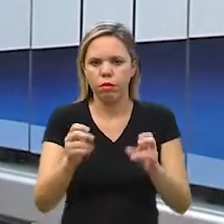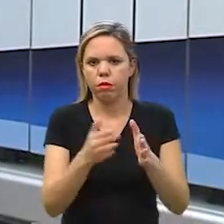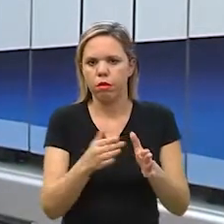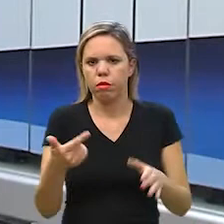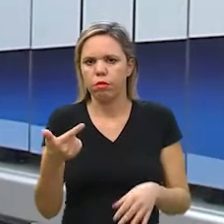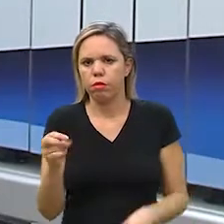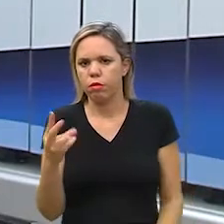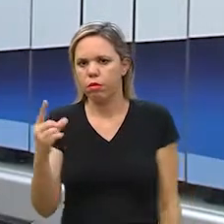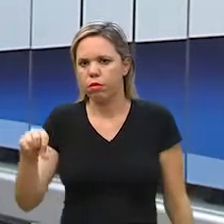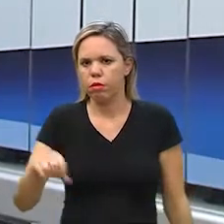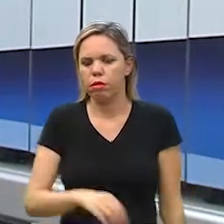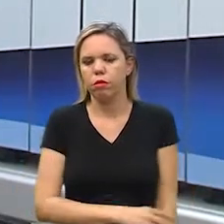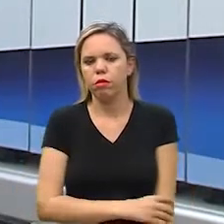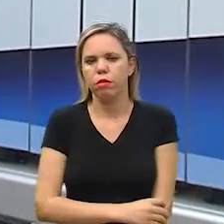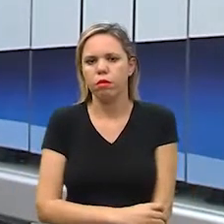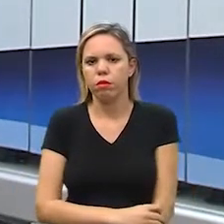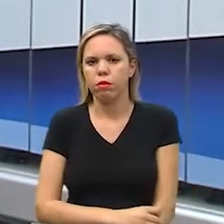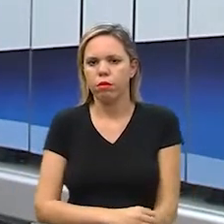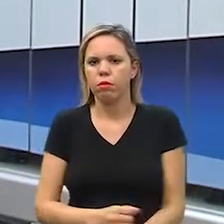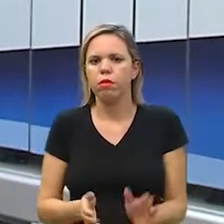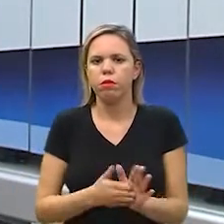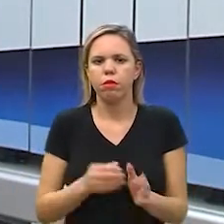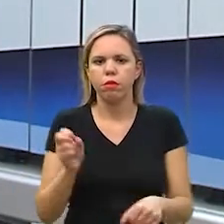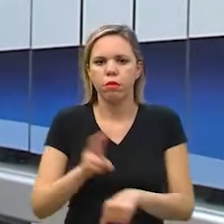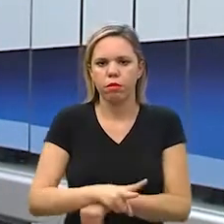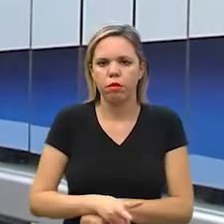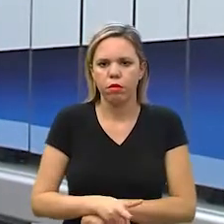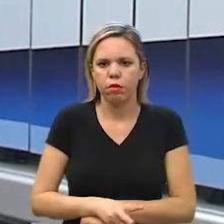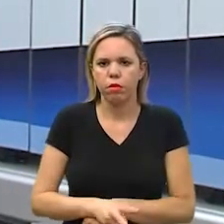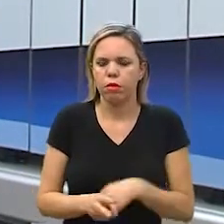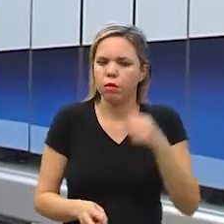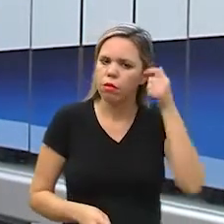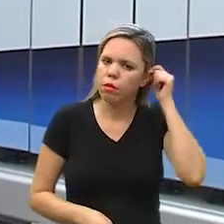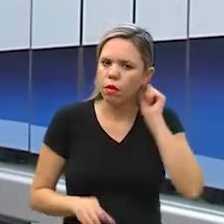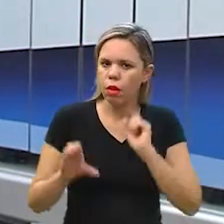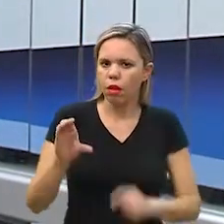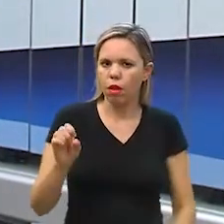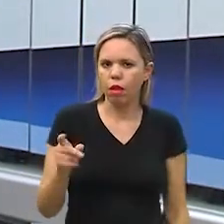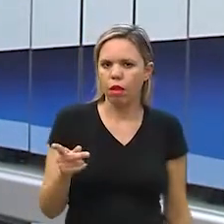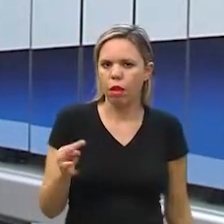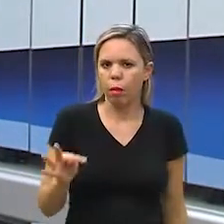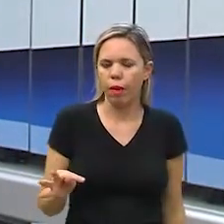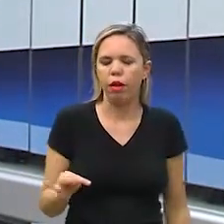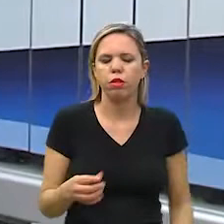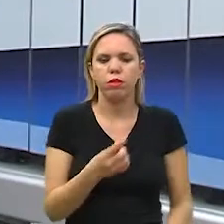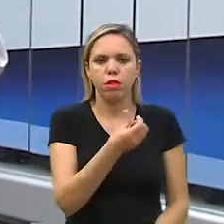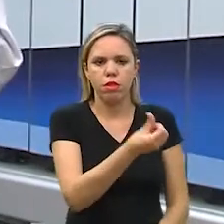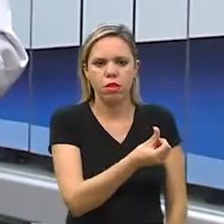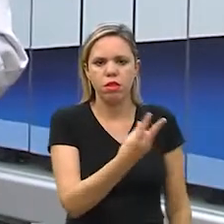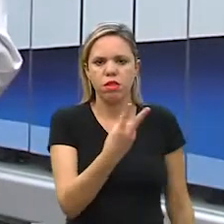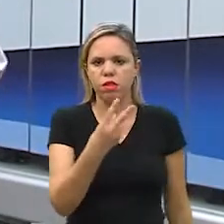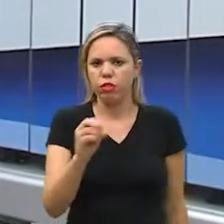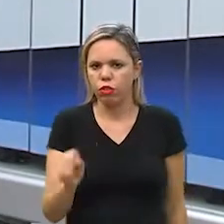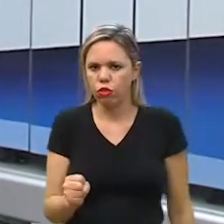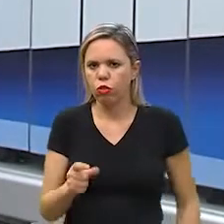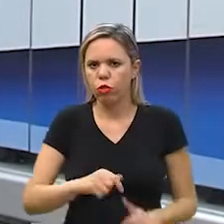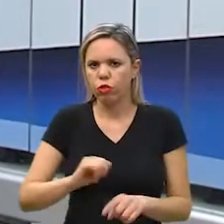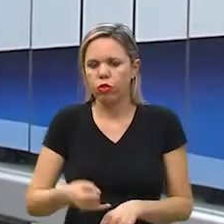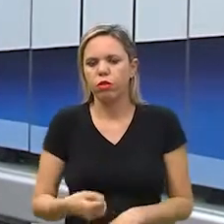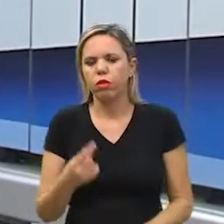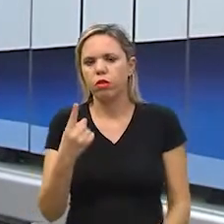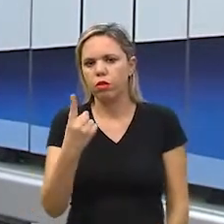a 2019. Oferta de vagas no CEPAT caiu de 628 em janeiro